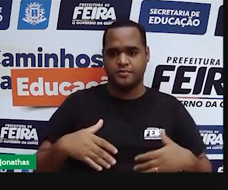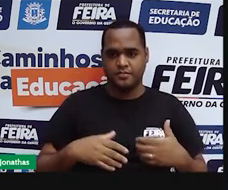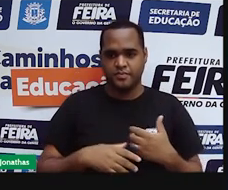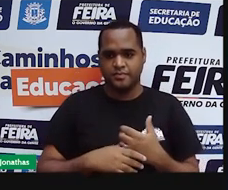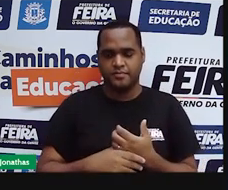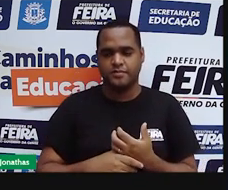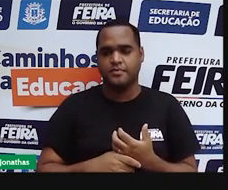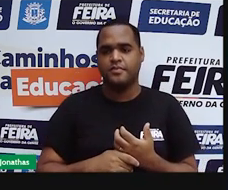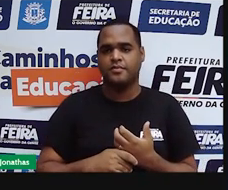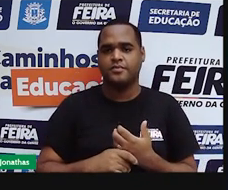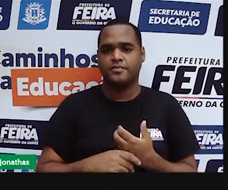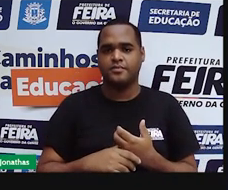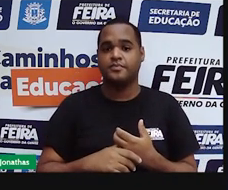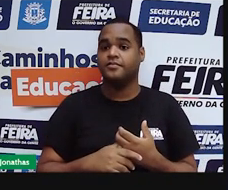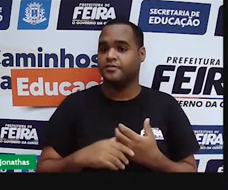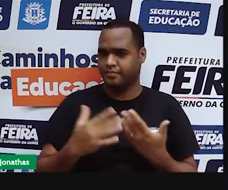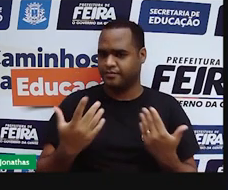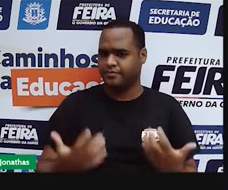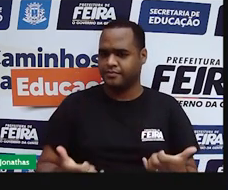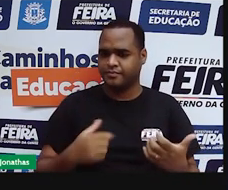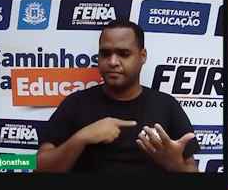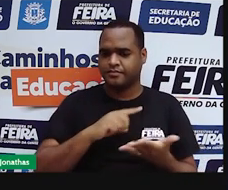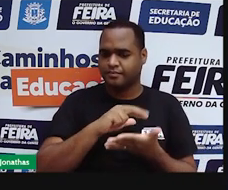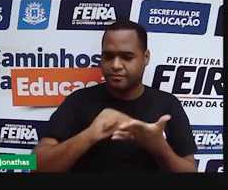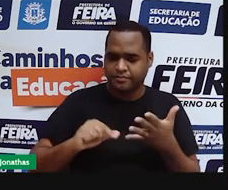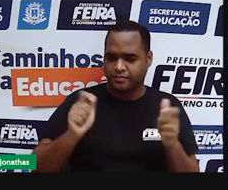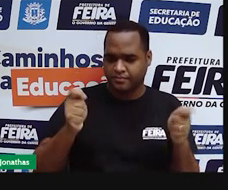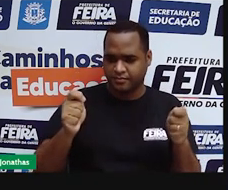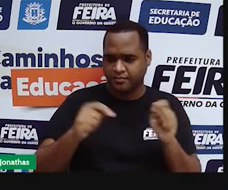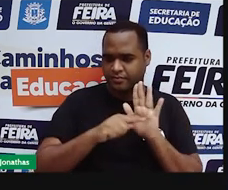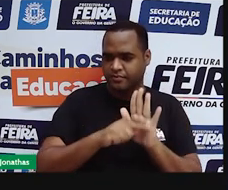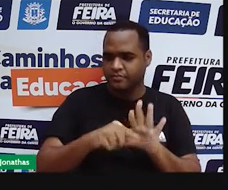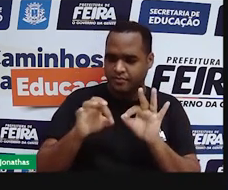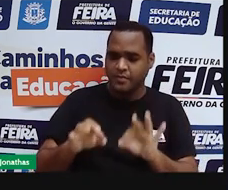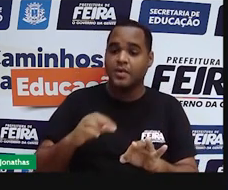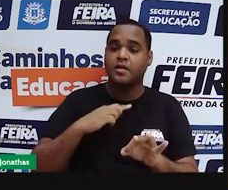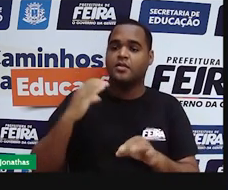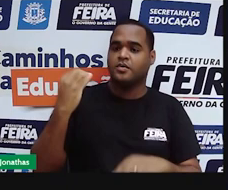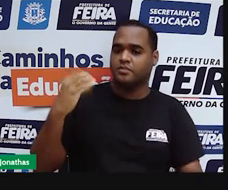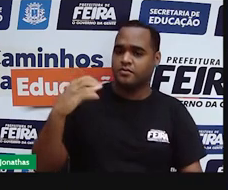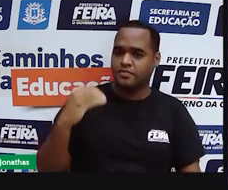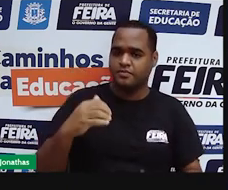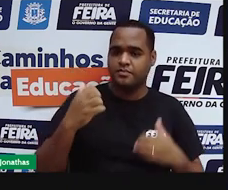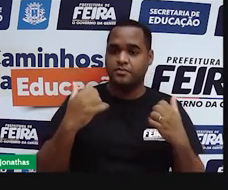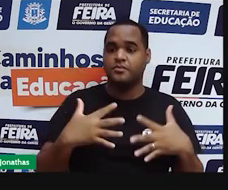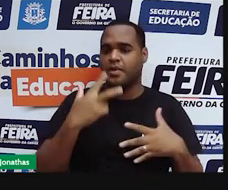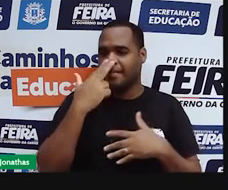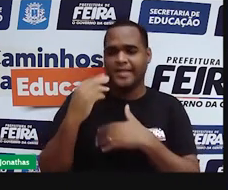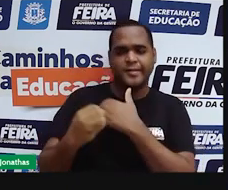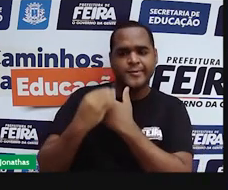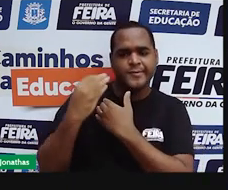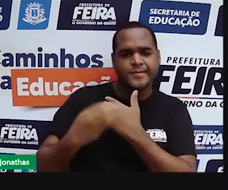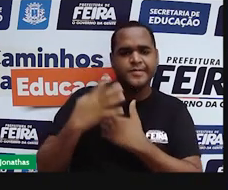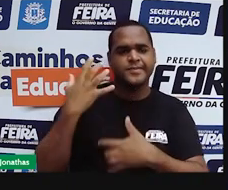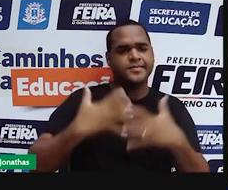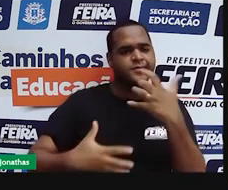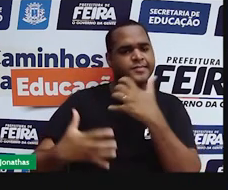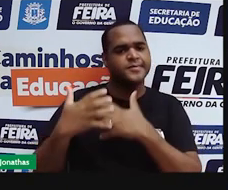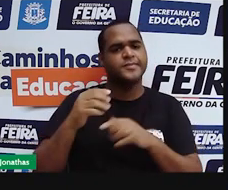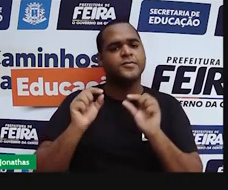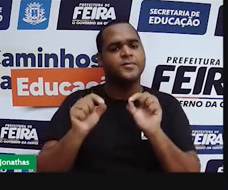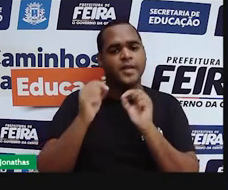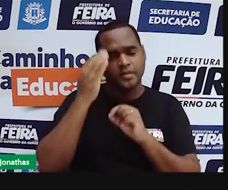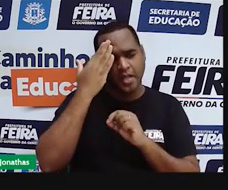E o que é que essas fake news têm a ver com a ciência? A gente já viu o que são as fake news, a gente já viu o que é a desinformação como um todo, a gente já